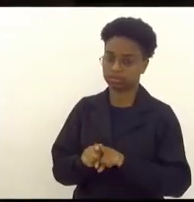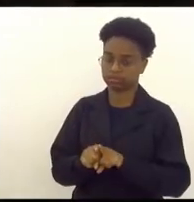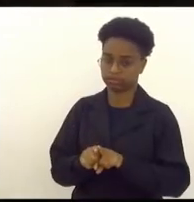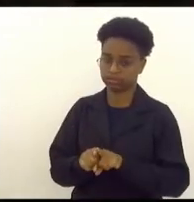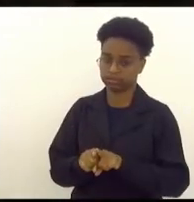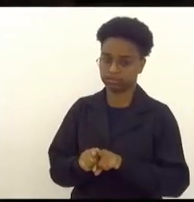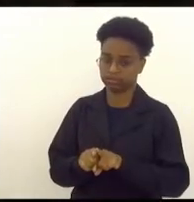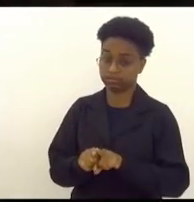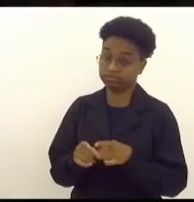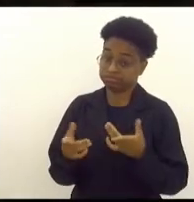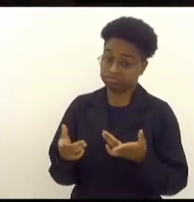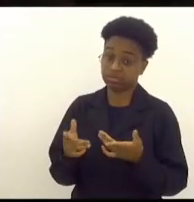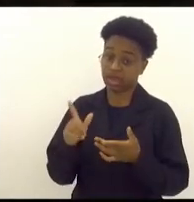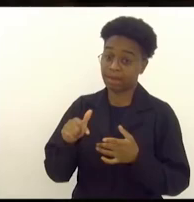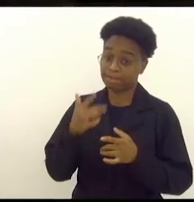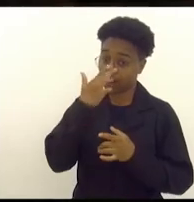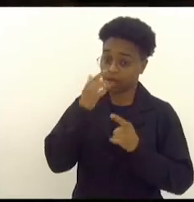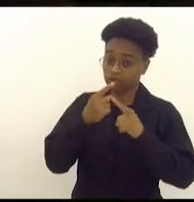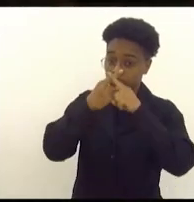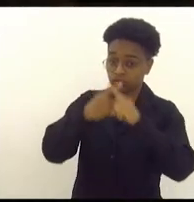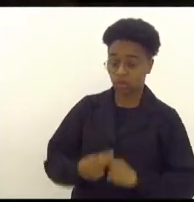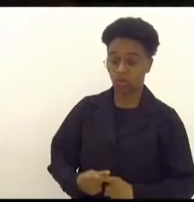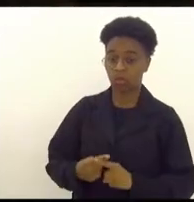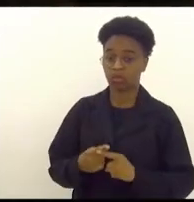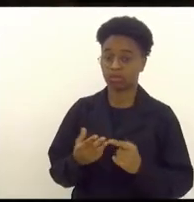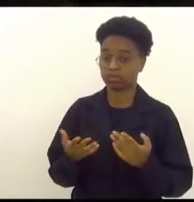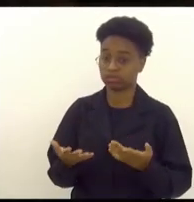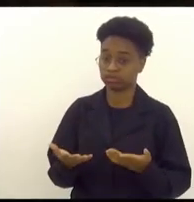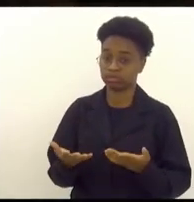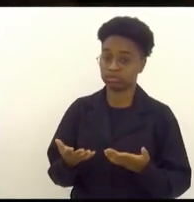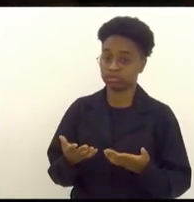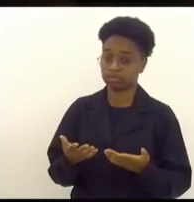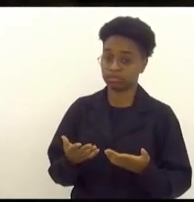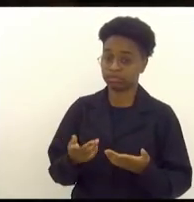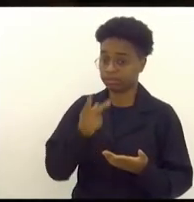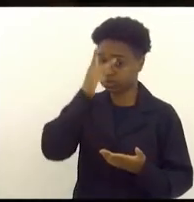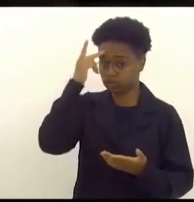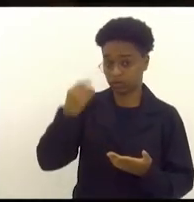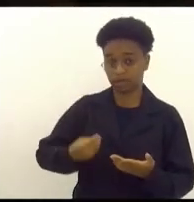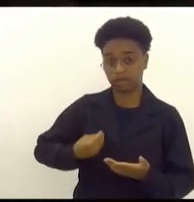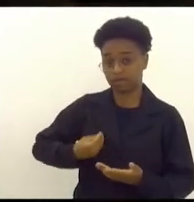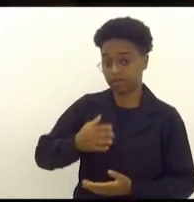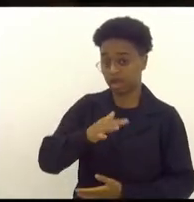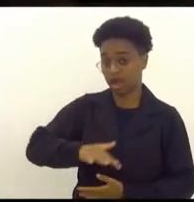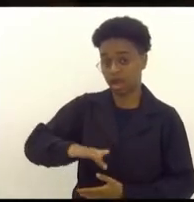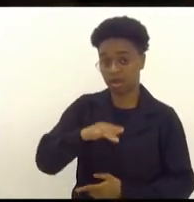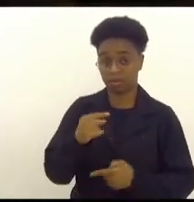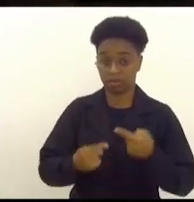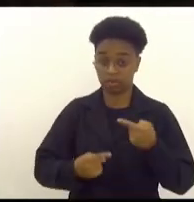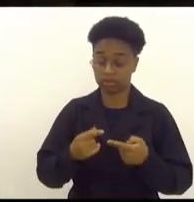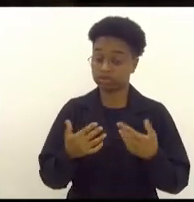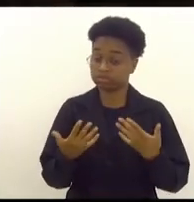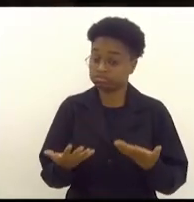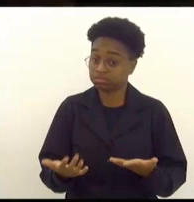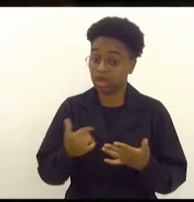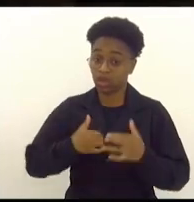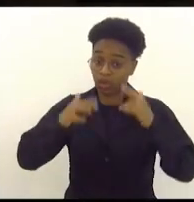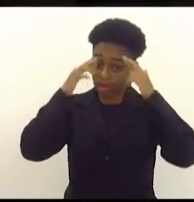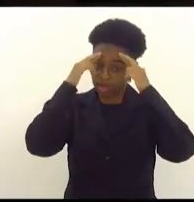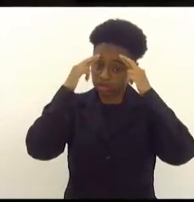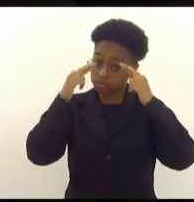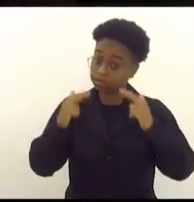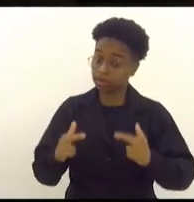é o jogo de quem tá na vida política então eu respeito